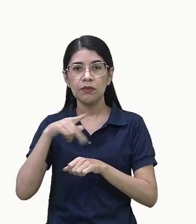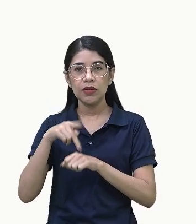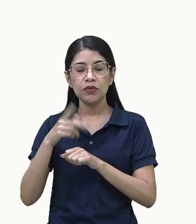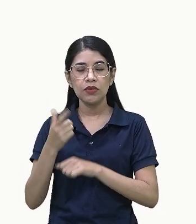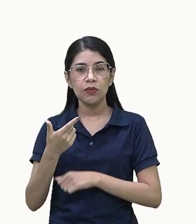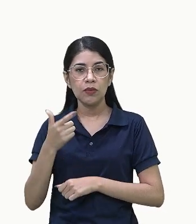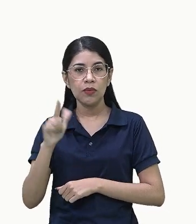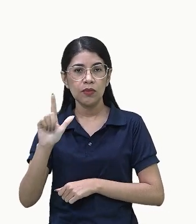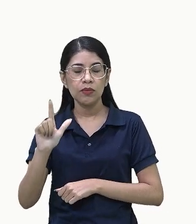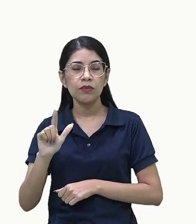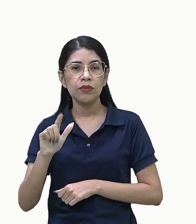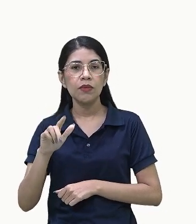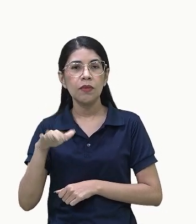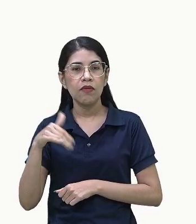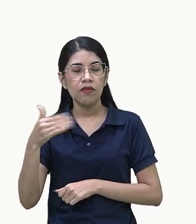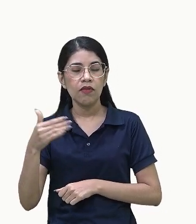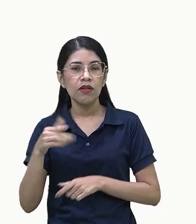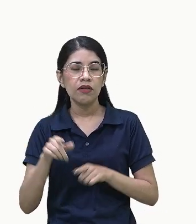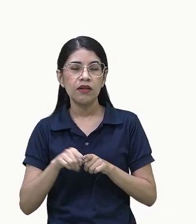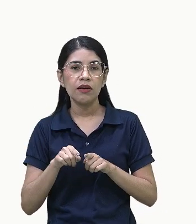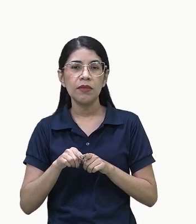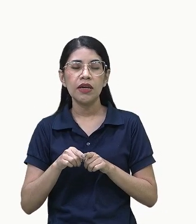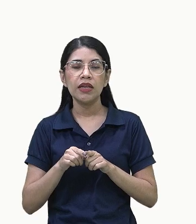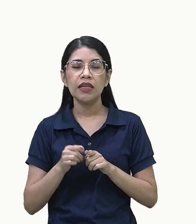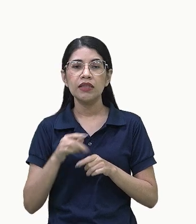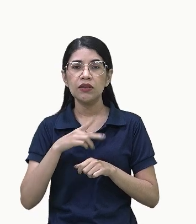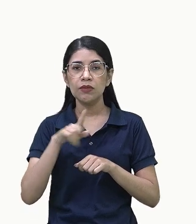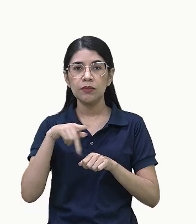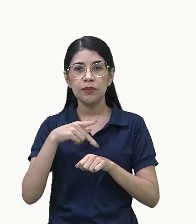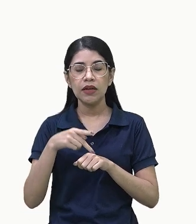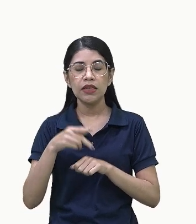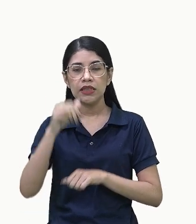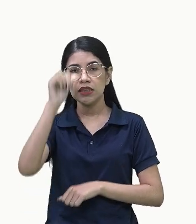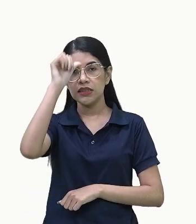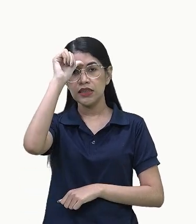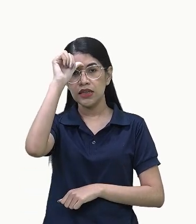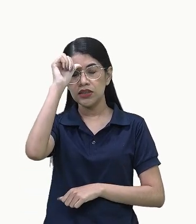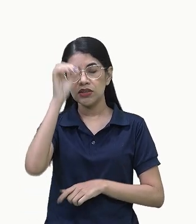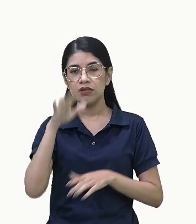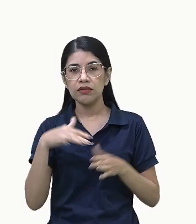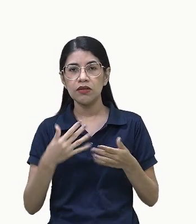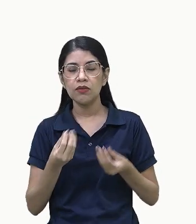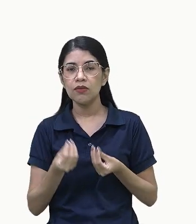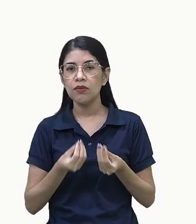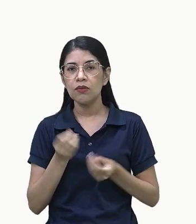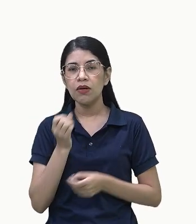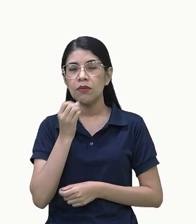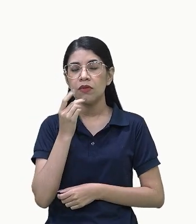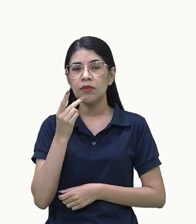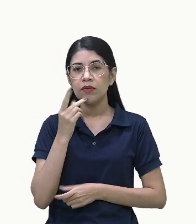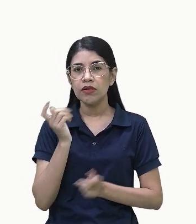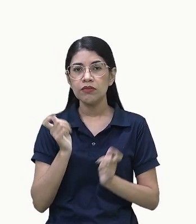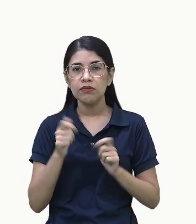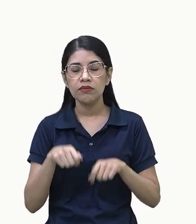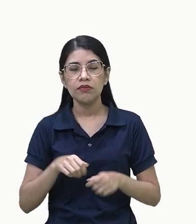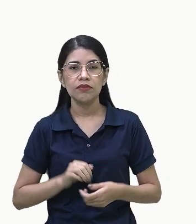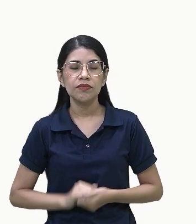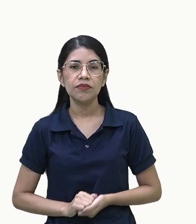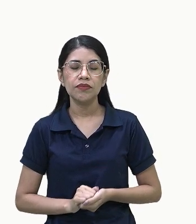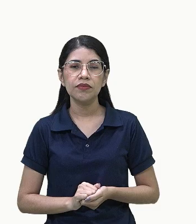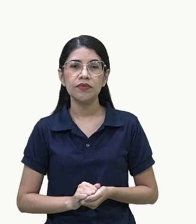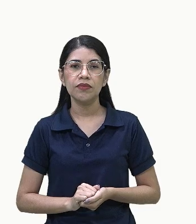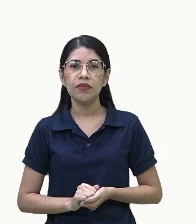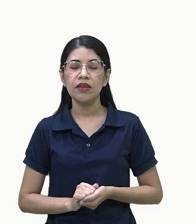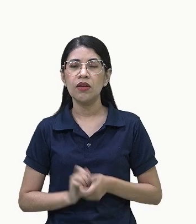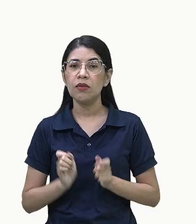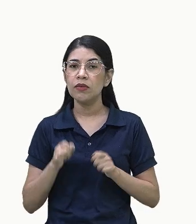e esse estrangeiro ele ser um indiano? Opa, então calma lá. Para que a gente possa verificar